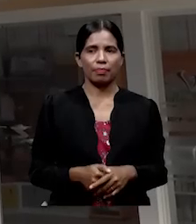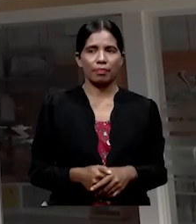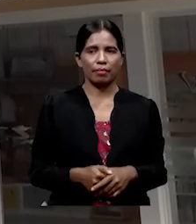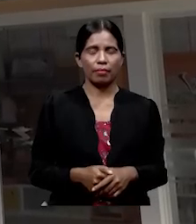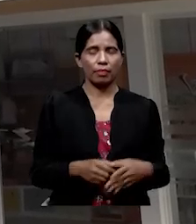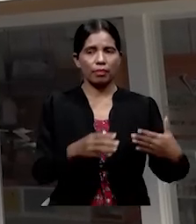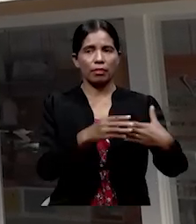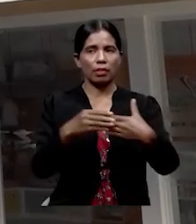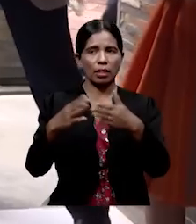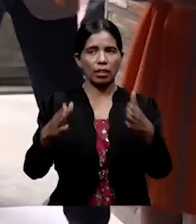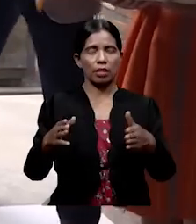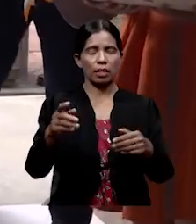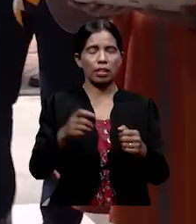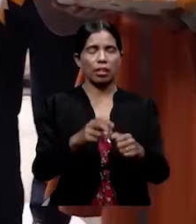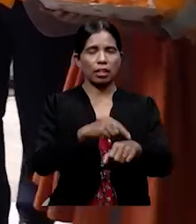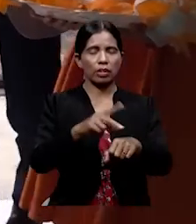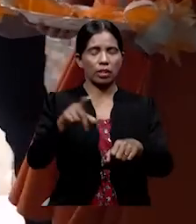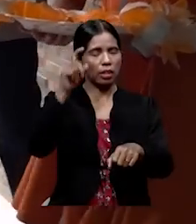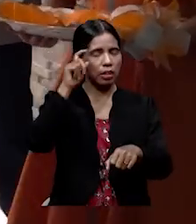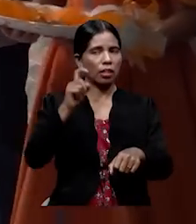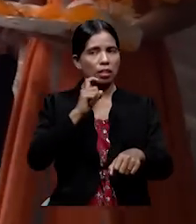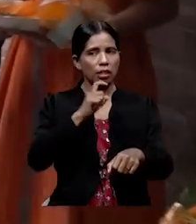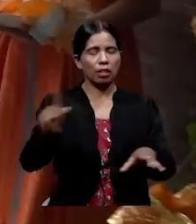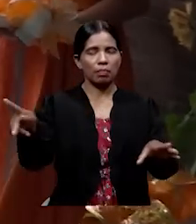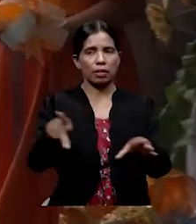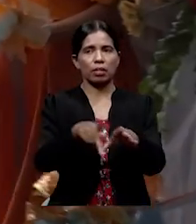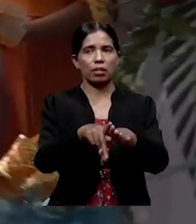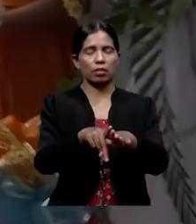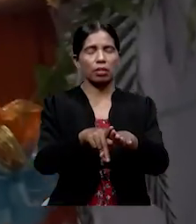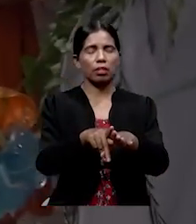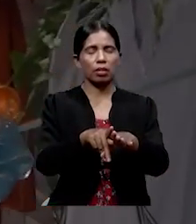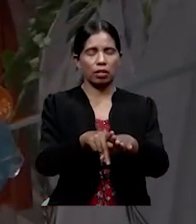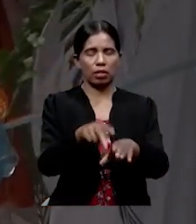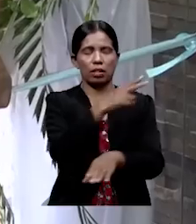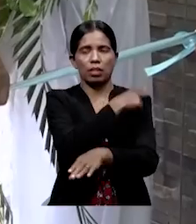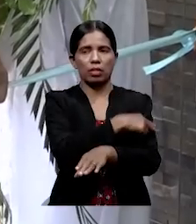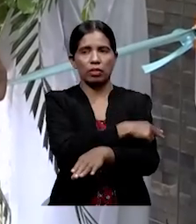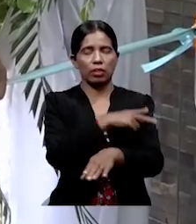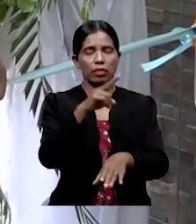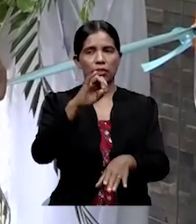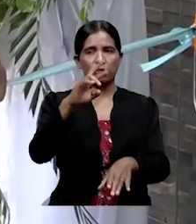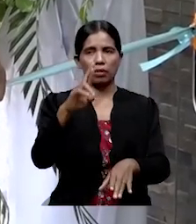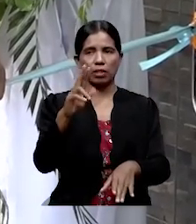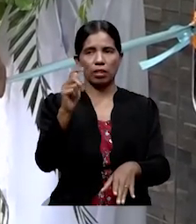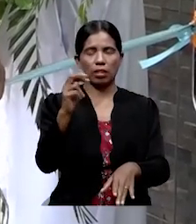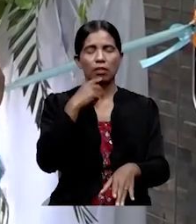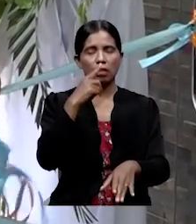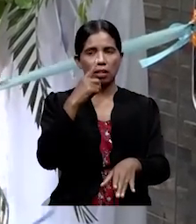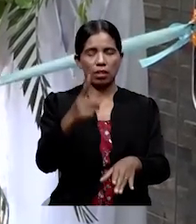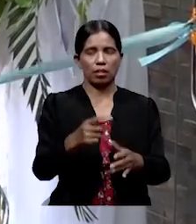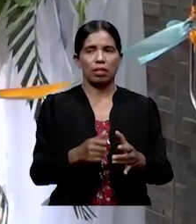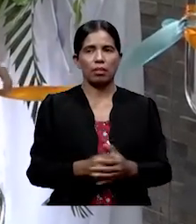Líder nacional Kairala Sanan Gusmão ia sexta-feira ne marca presença e a inauguração clínica Virnasam nebe localiza Iha